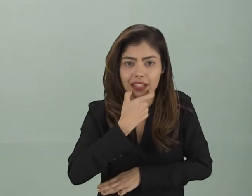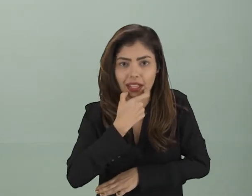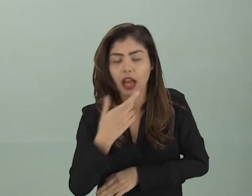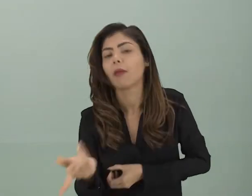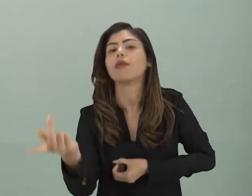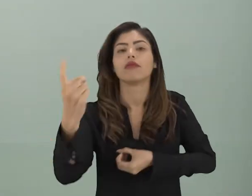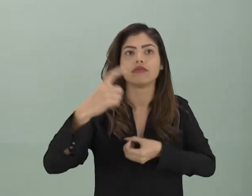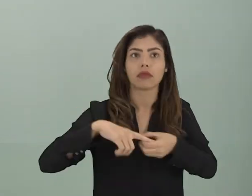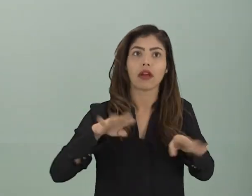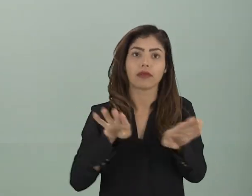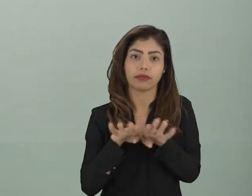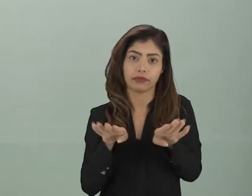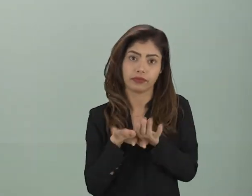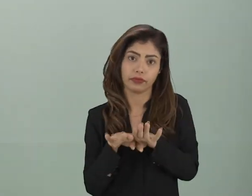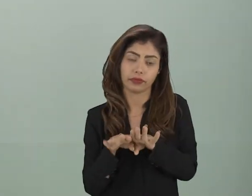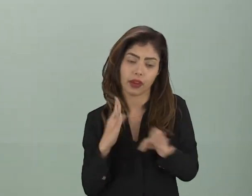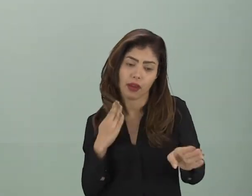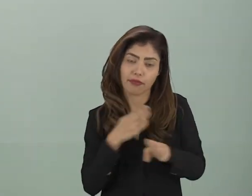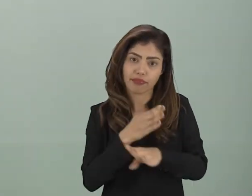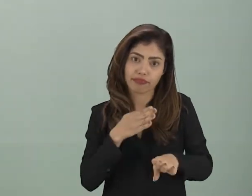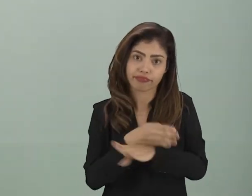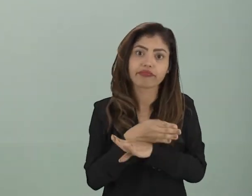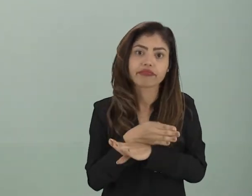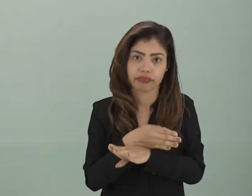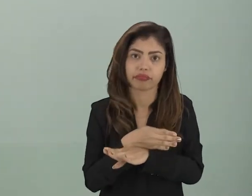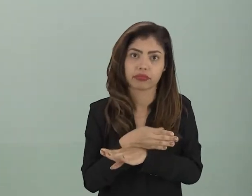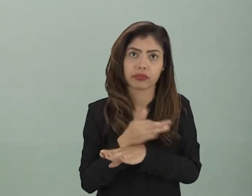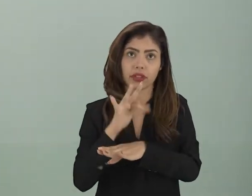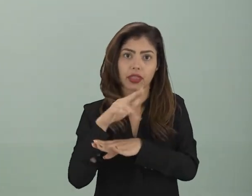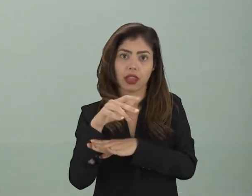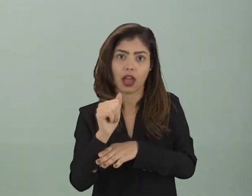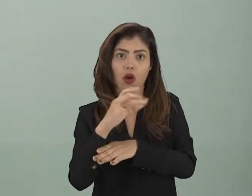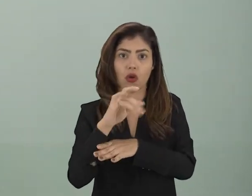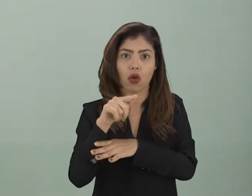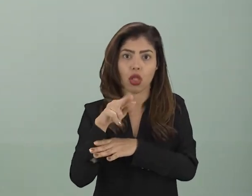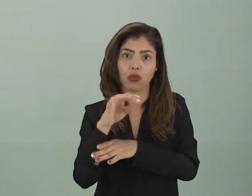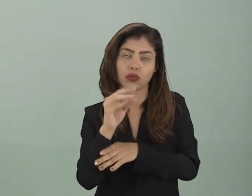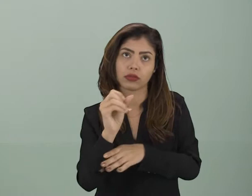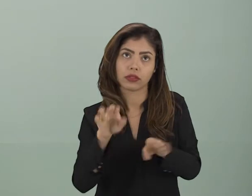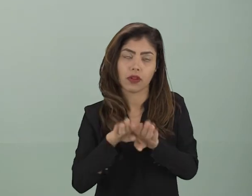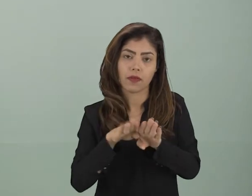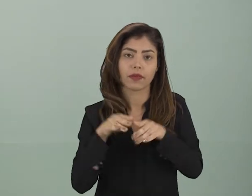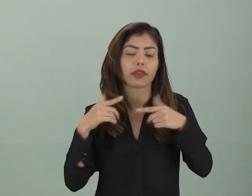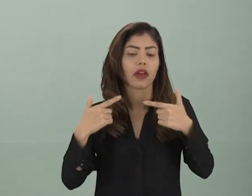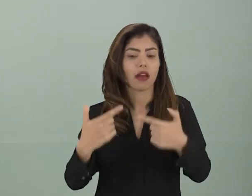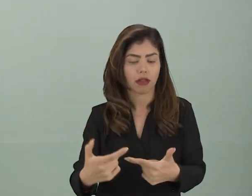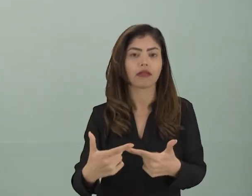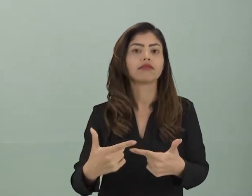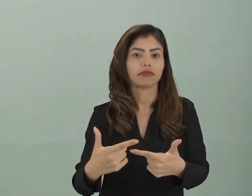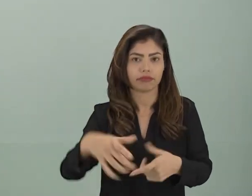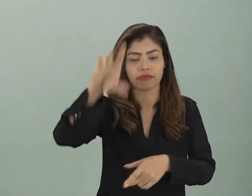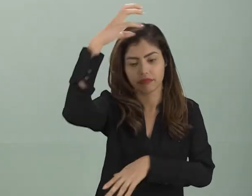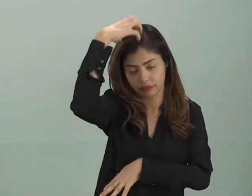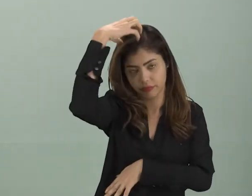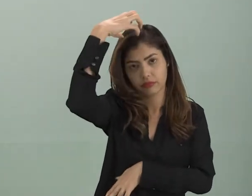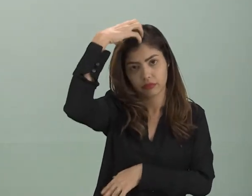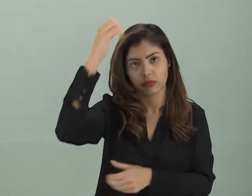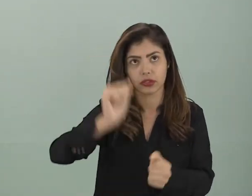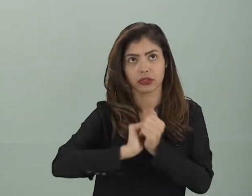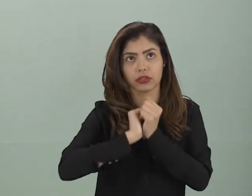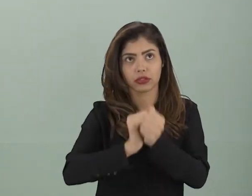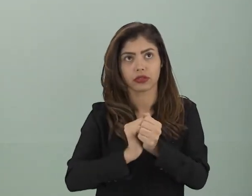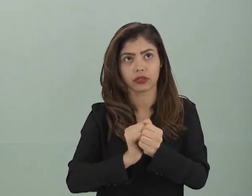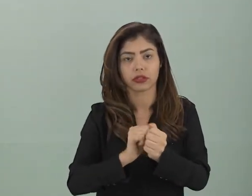para poder, vamos dizer assim, atacar possivelmente os colonos, ou seja, era o exército real que estavam ali e deveriam